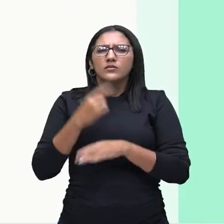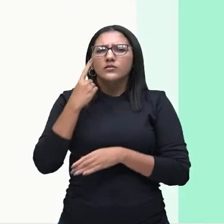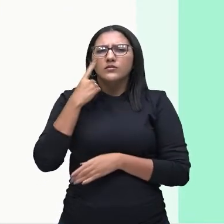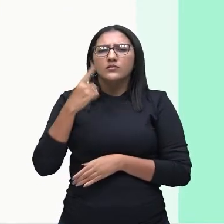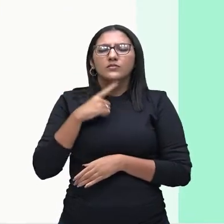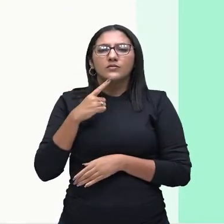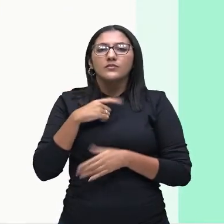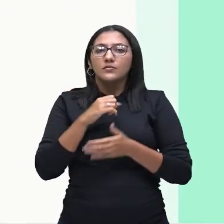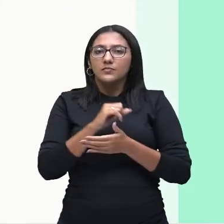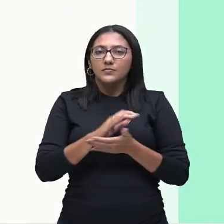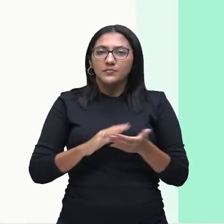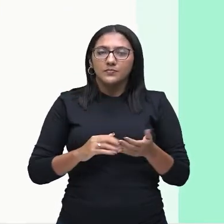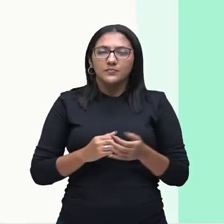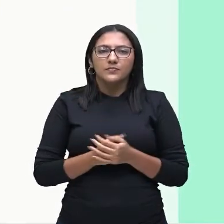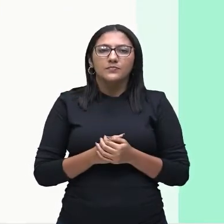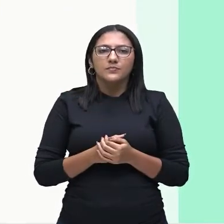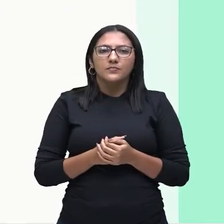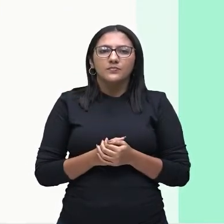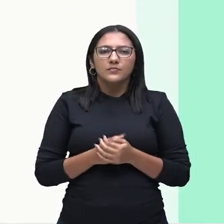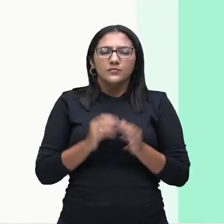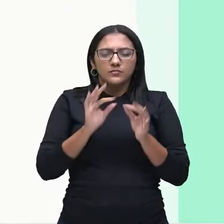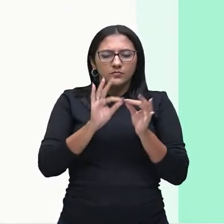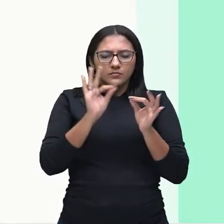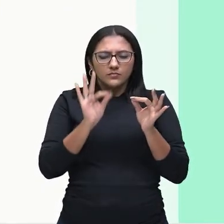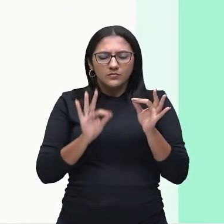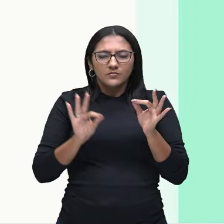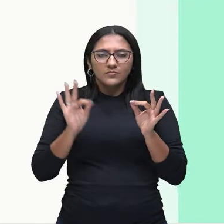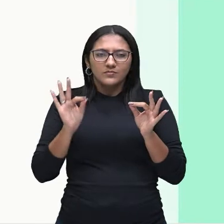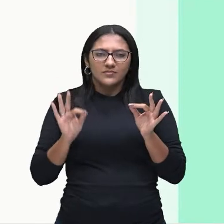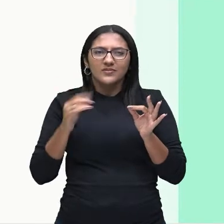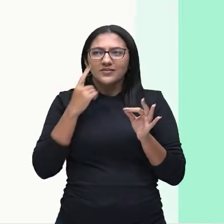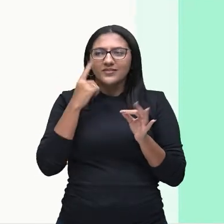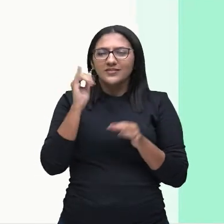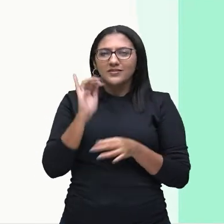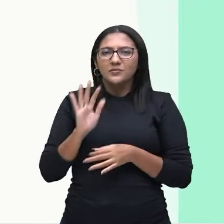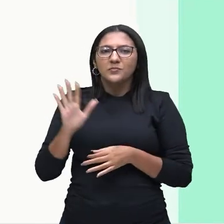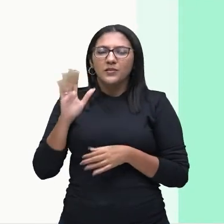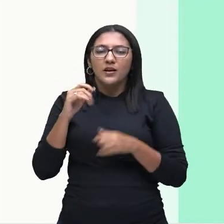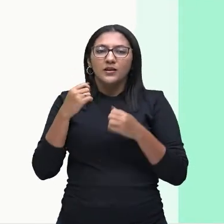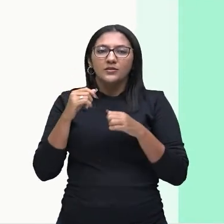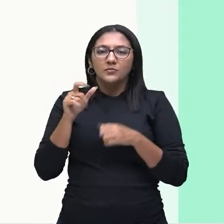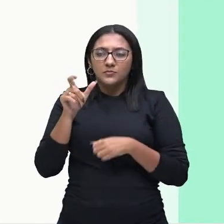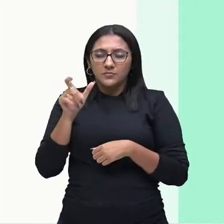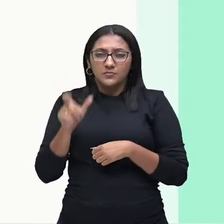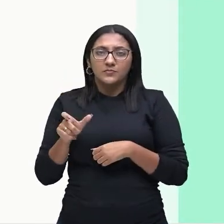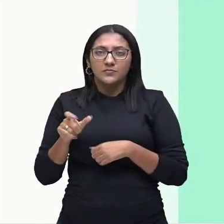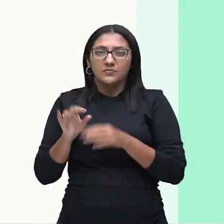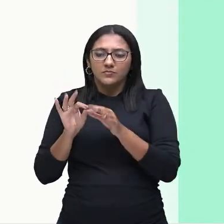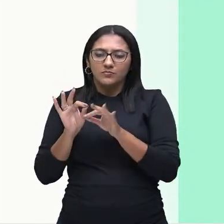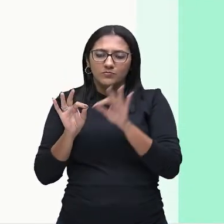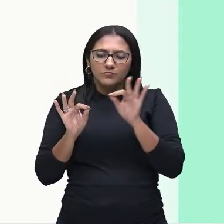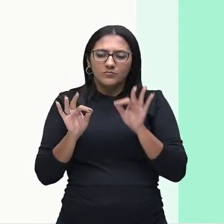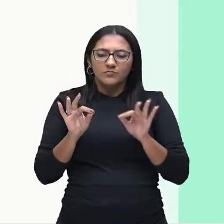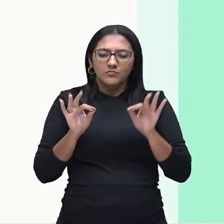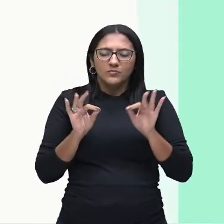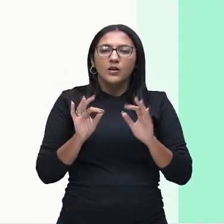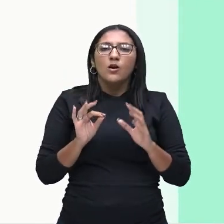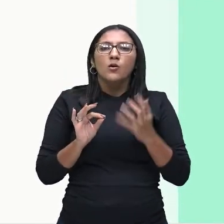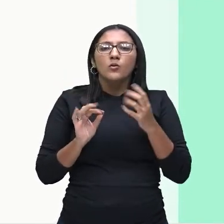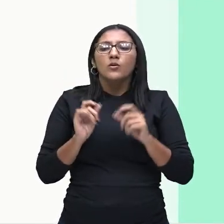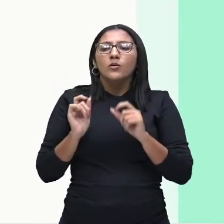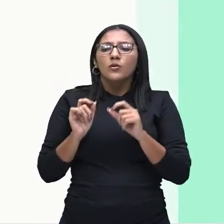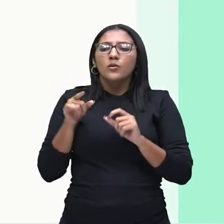seguinte questão. Ligue a imagem do órgão, que está presente na primeira coluna, a sua função, que está presente na segunda